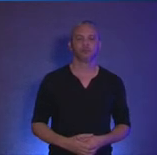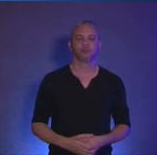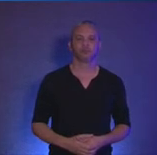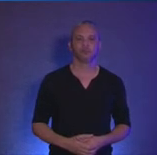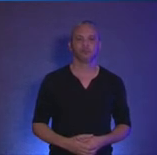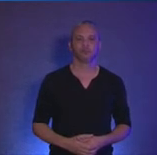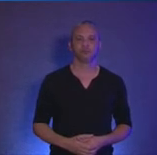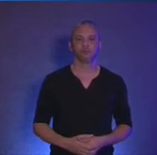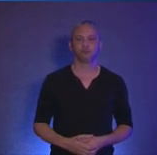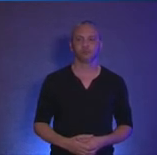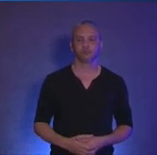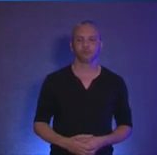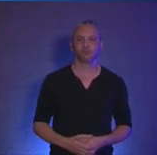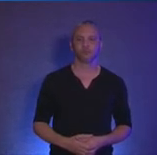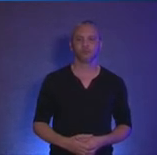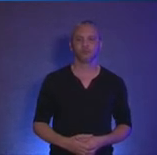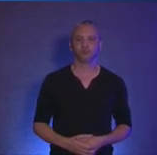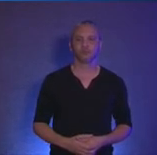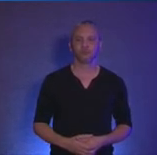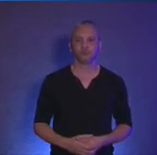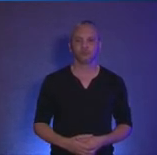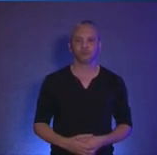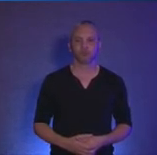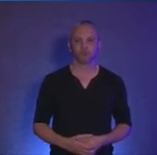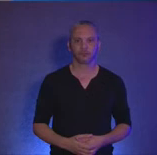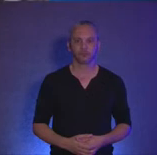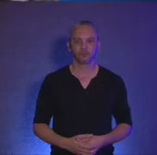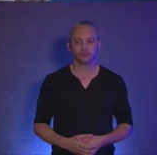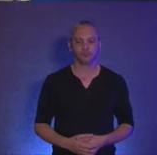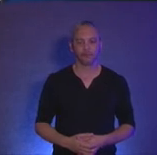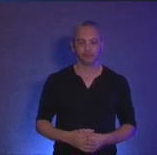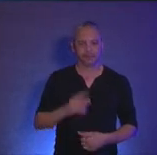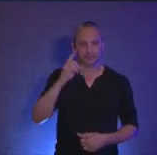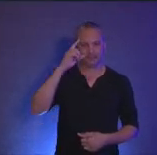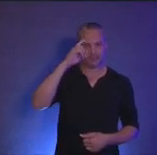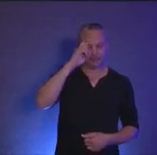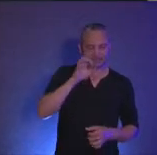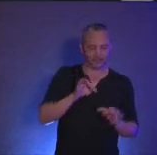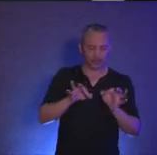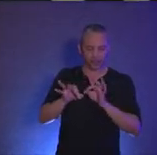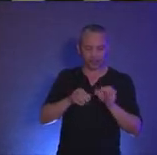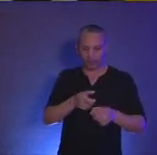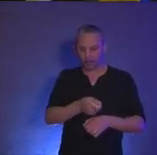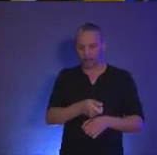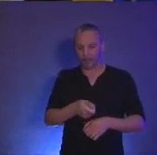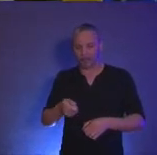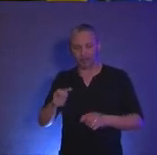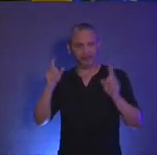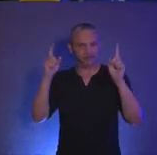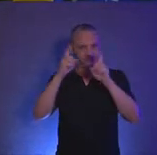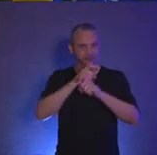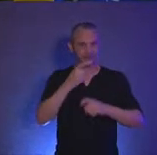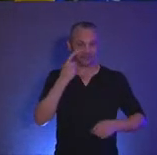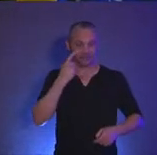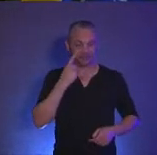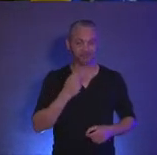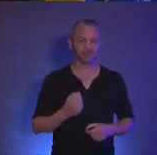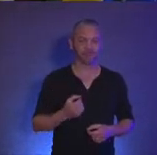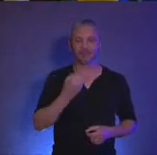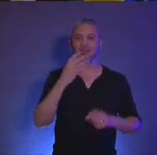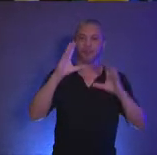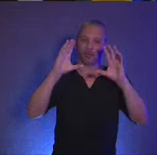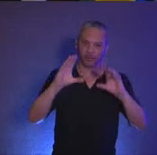Pessoal, estou meio difícil aqui controlar as coisas todas aqui, muita coisa na mão. Bom,